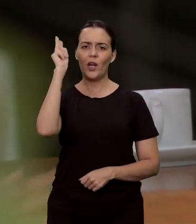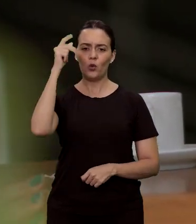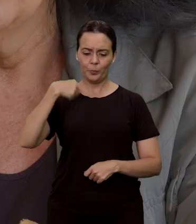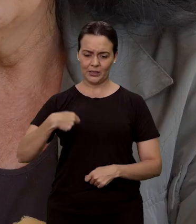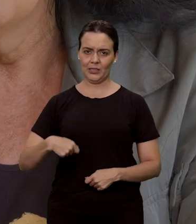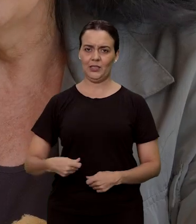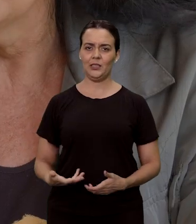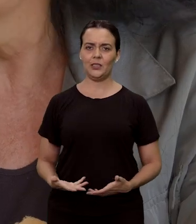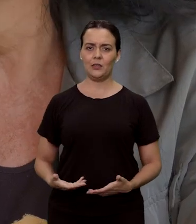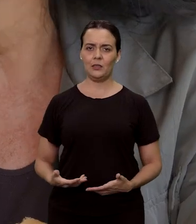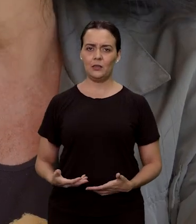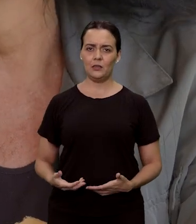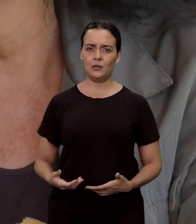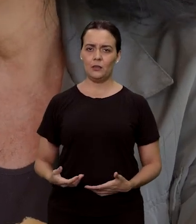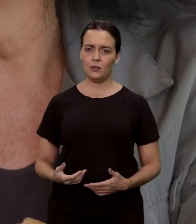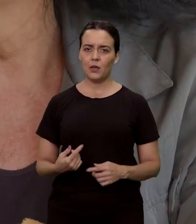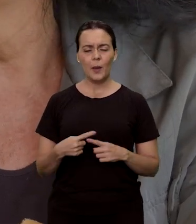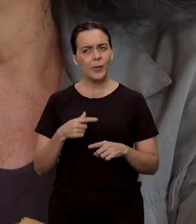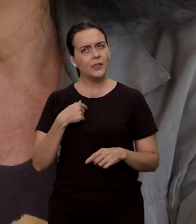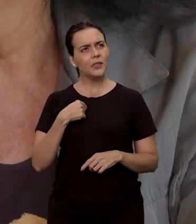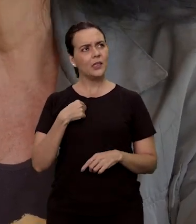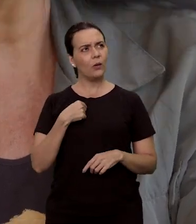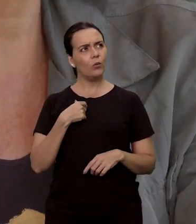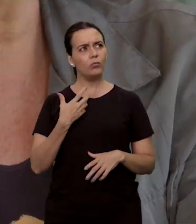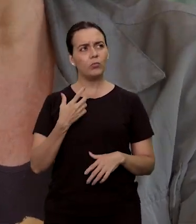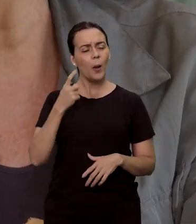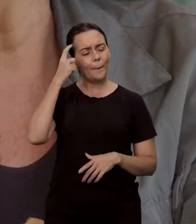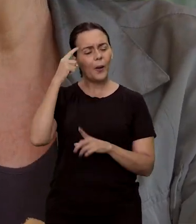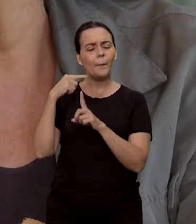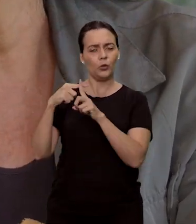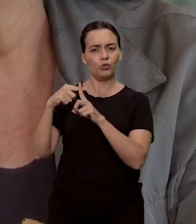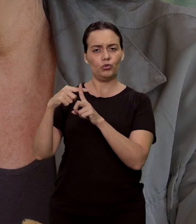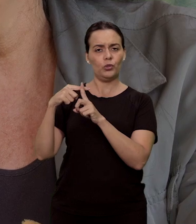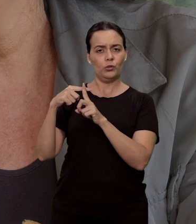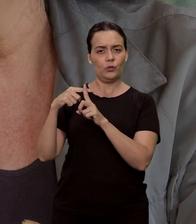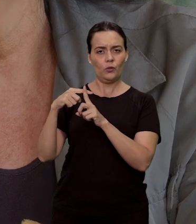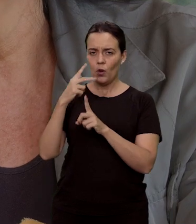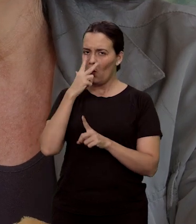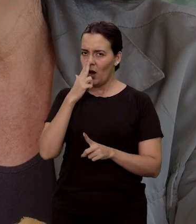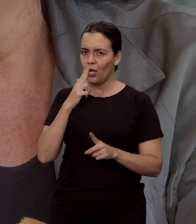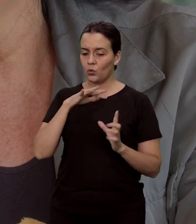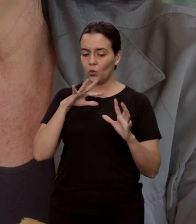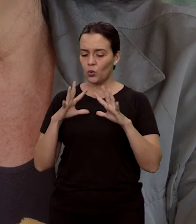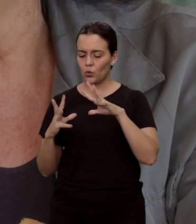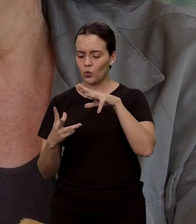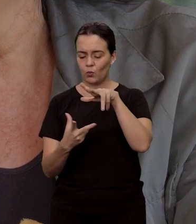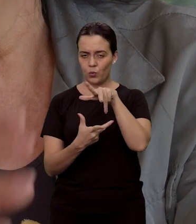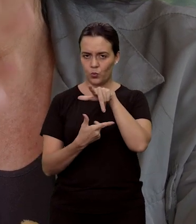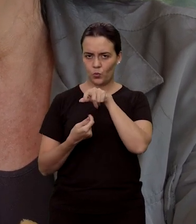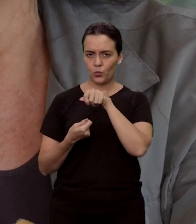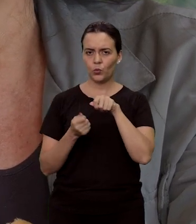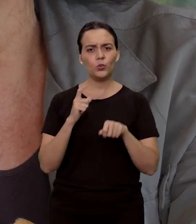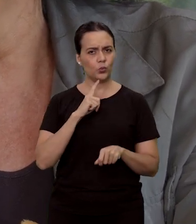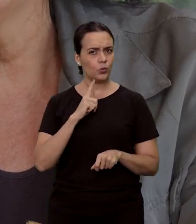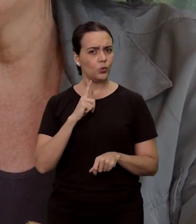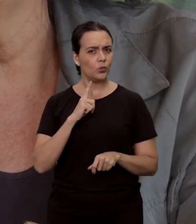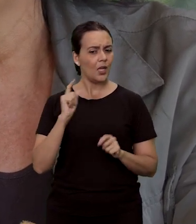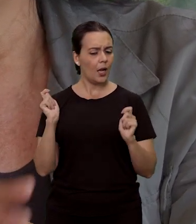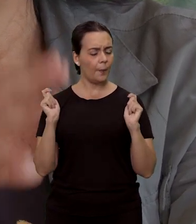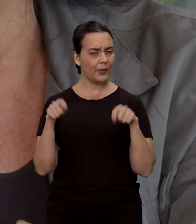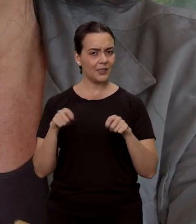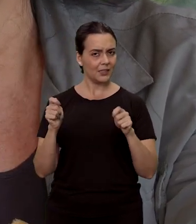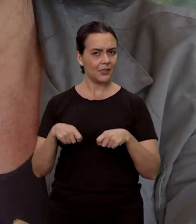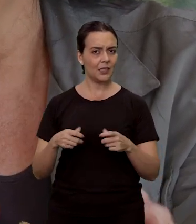nossa casa. Mas eu sou muito otimista. Eu acho que a humanidade tem uma grande